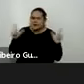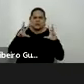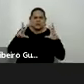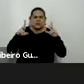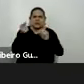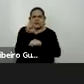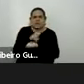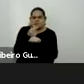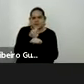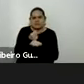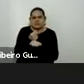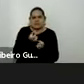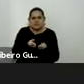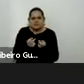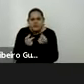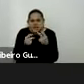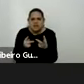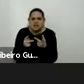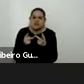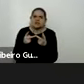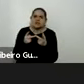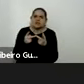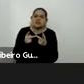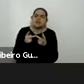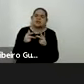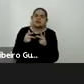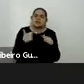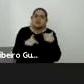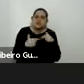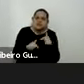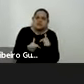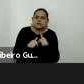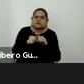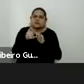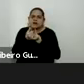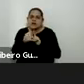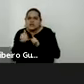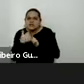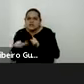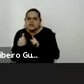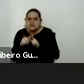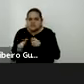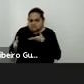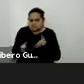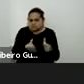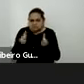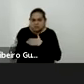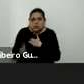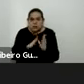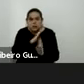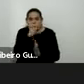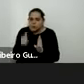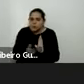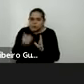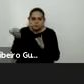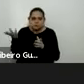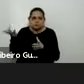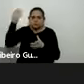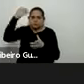indústria, serviços, distribuição de energia. Então, praticamente não fica nada fora, sabe, Gilson? E